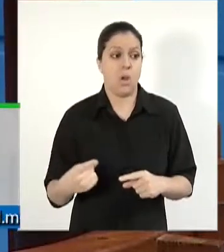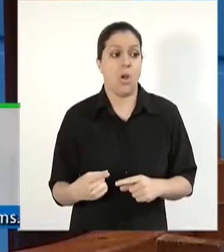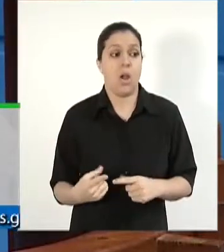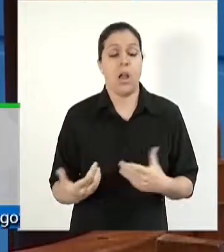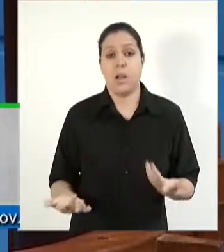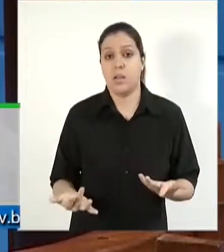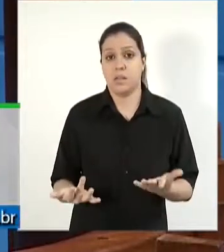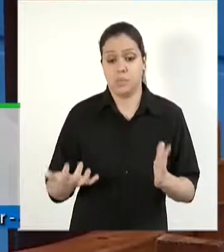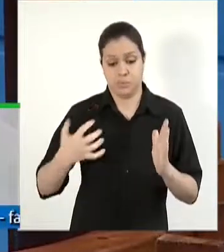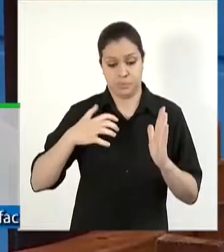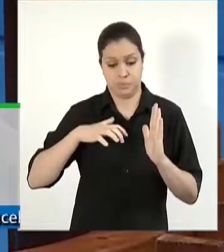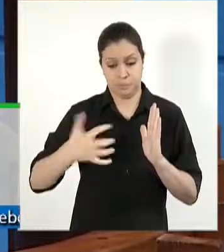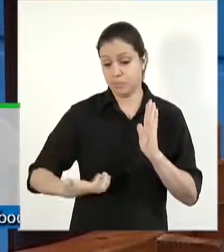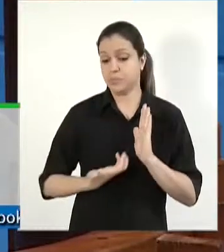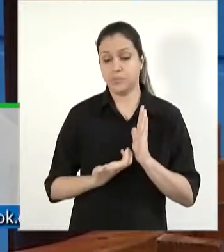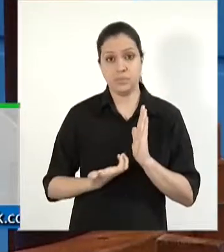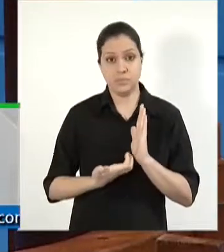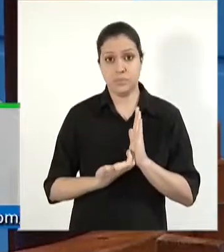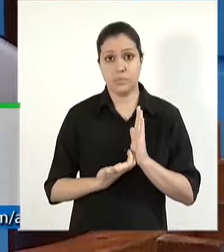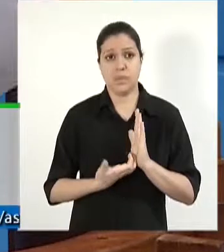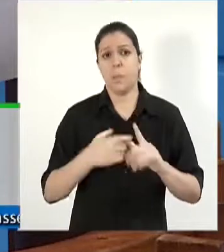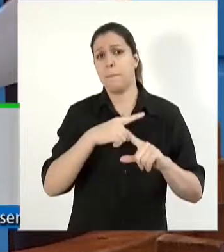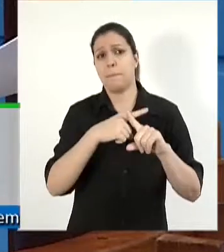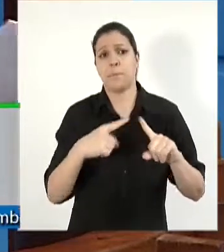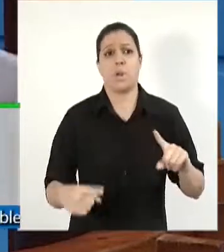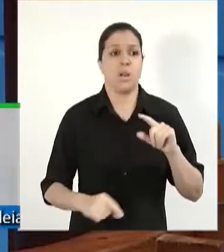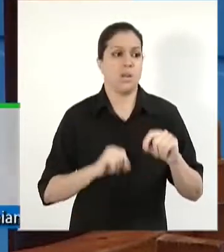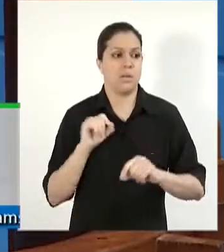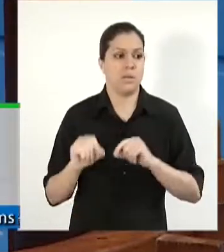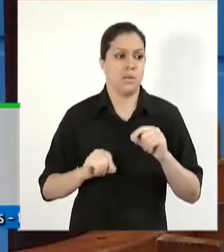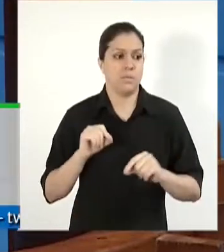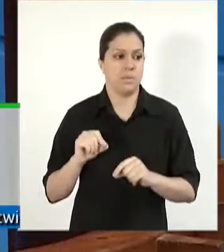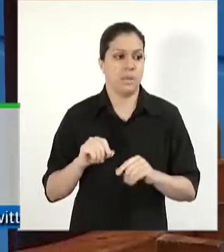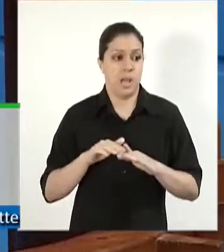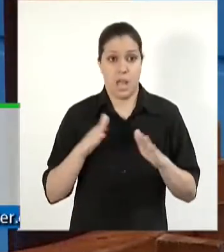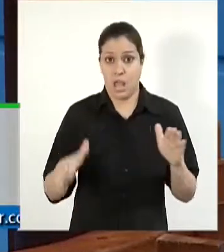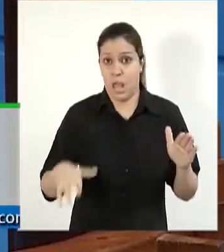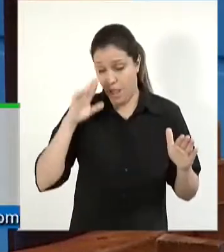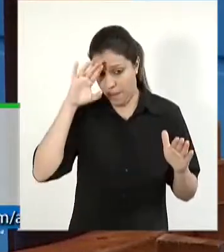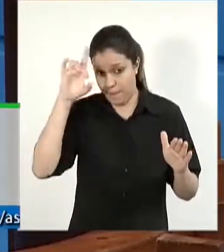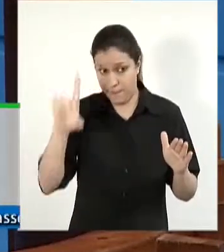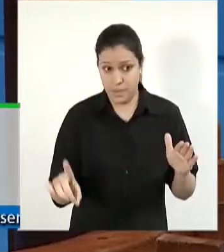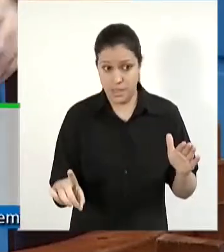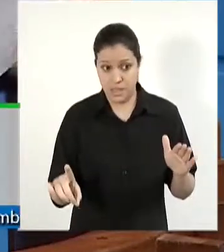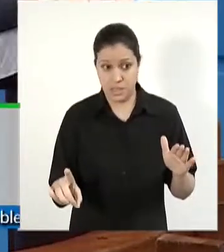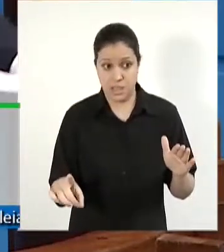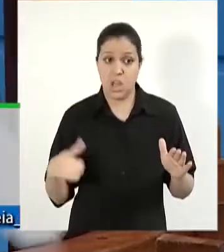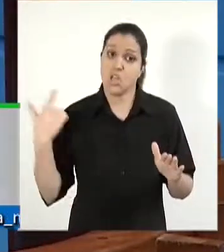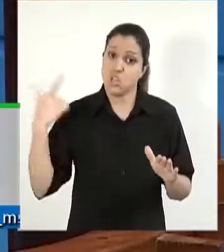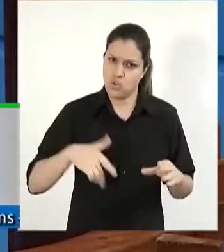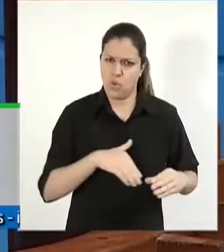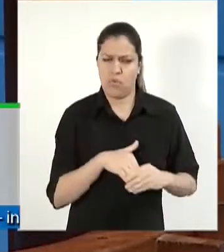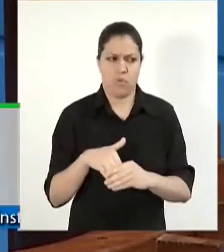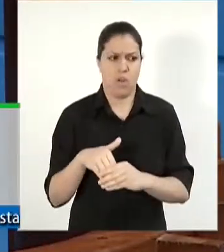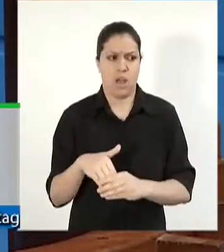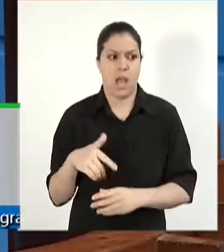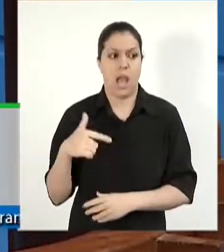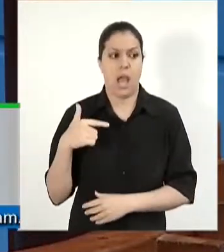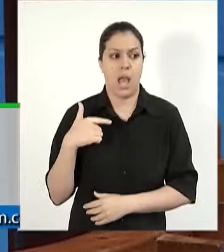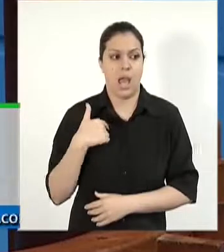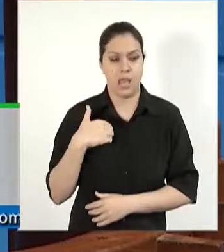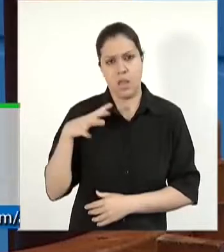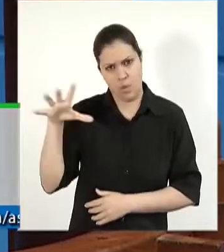Federal proíbe, senhor presidente, a reeleição de toda a mesa. Aí eu peguei aqui a nossa